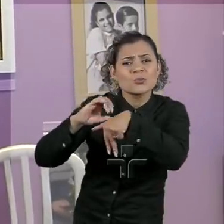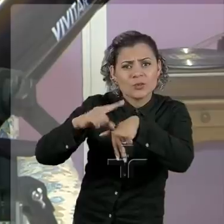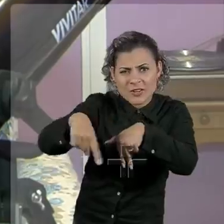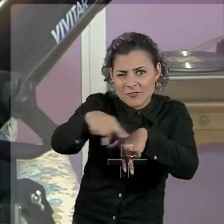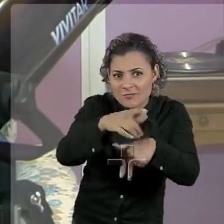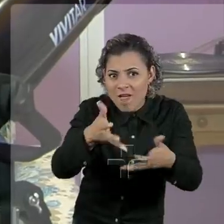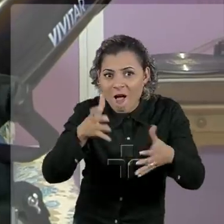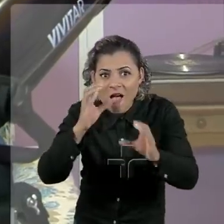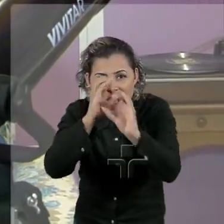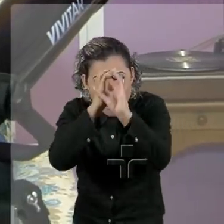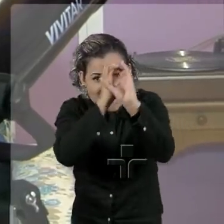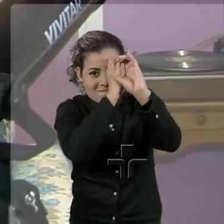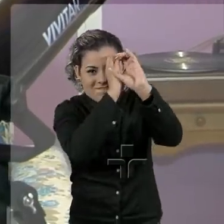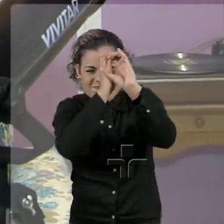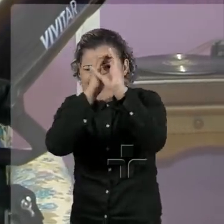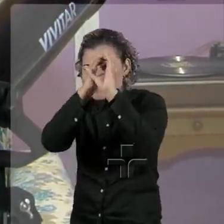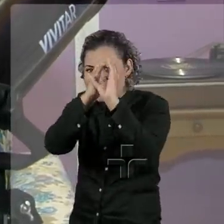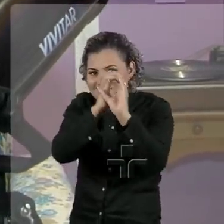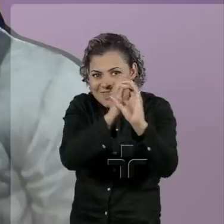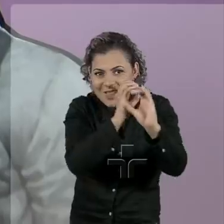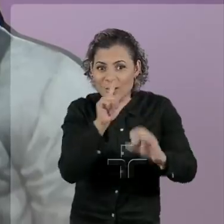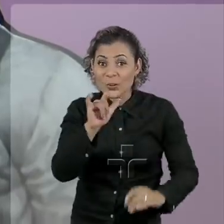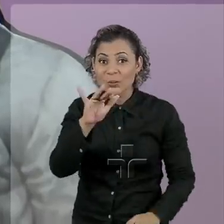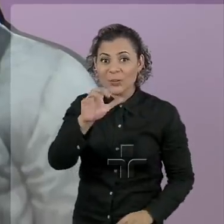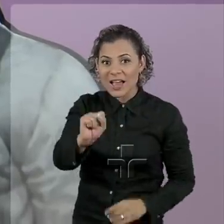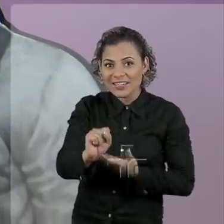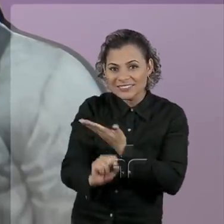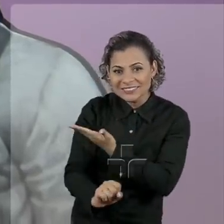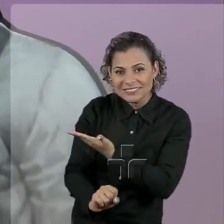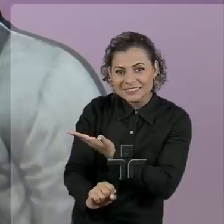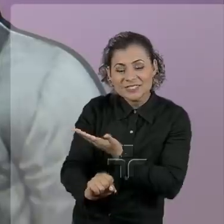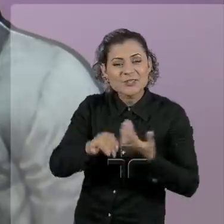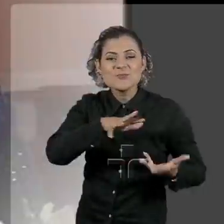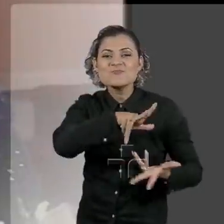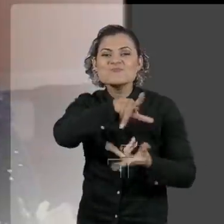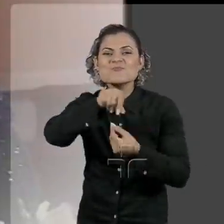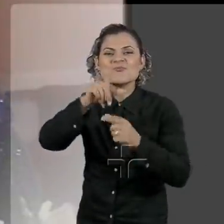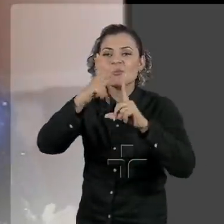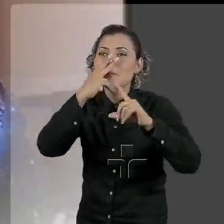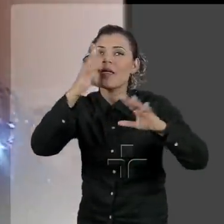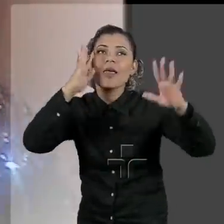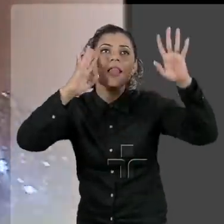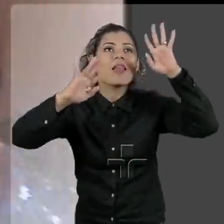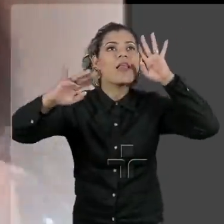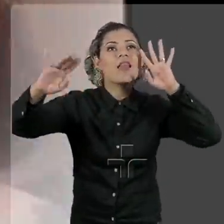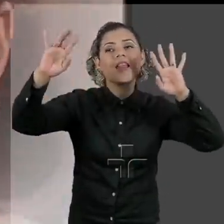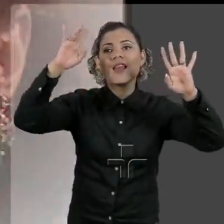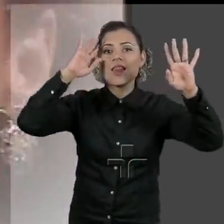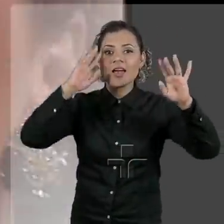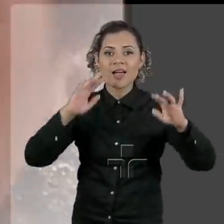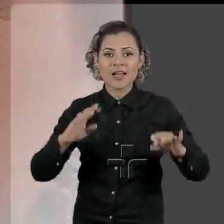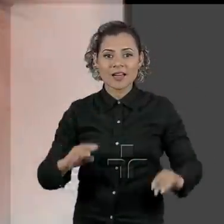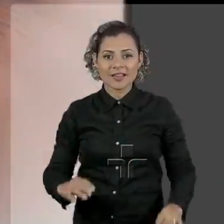dar uma espiada no telescópio do Lucas Silva e Silva do Mundo da Lua?